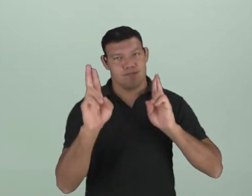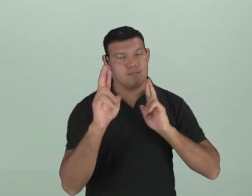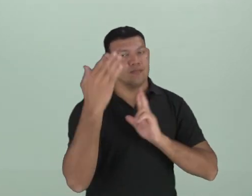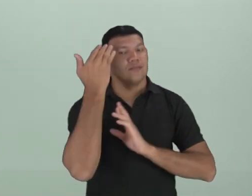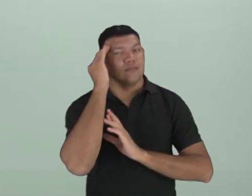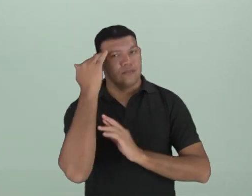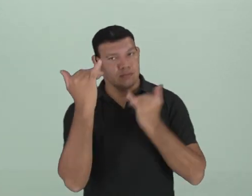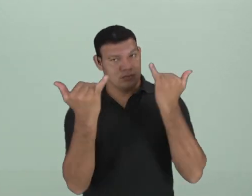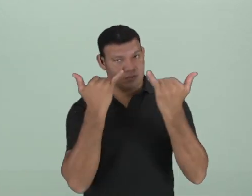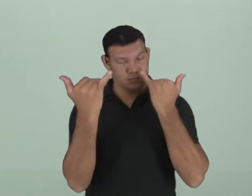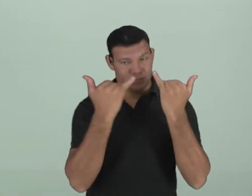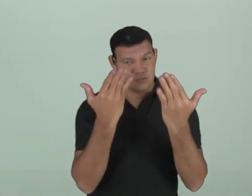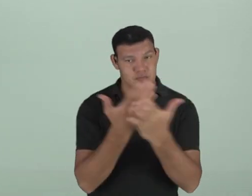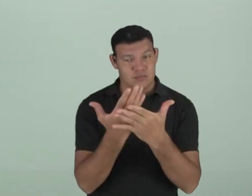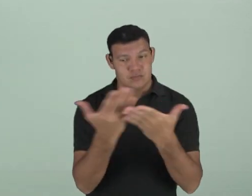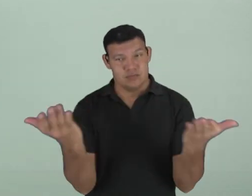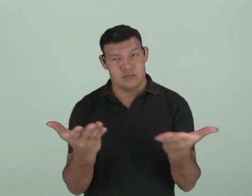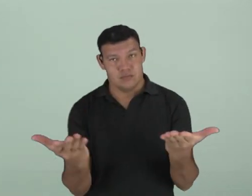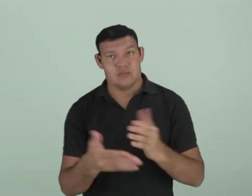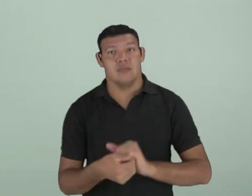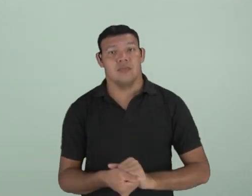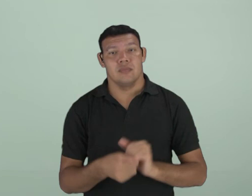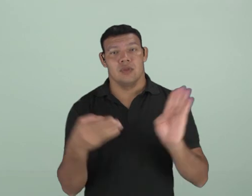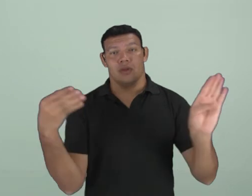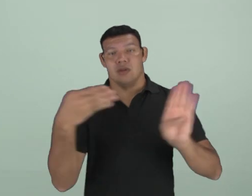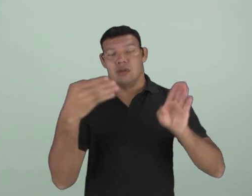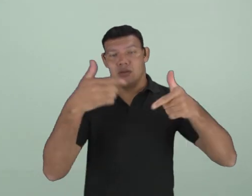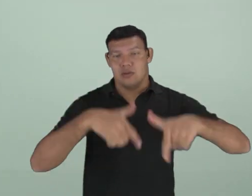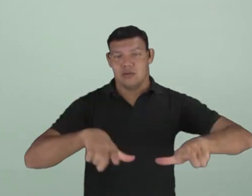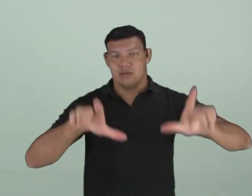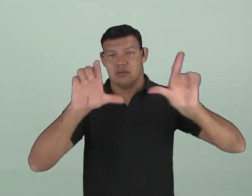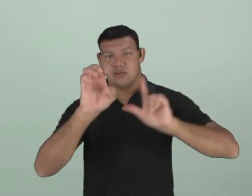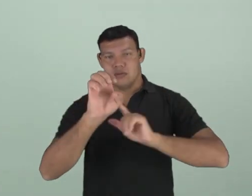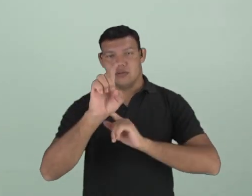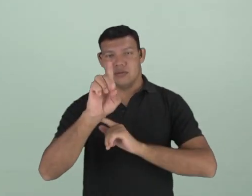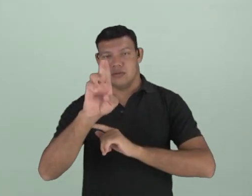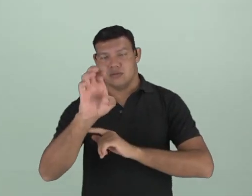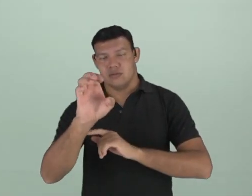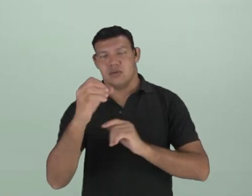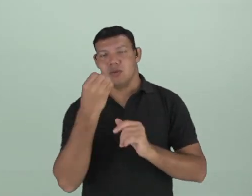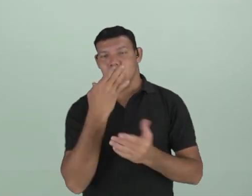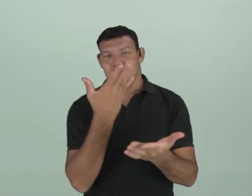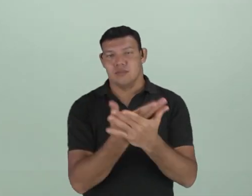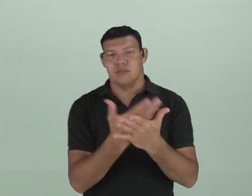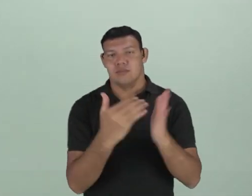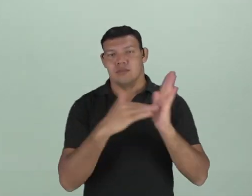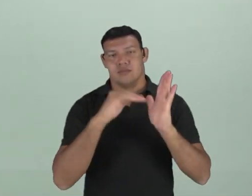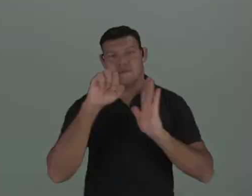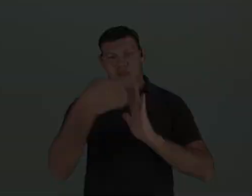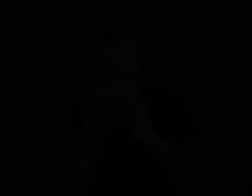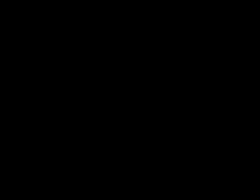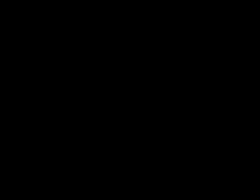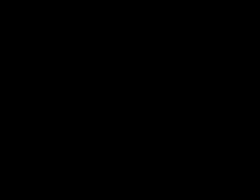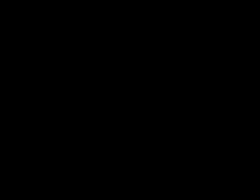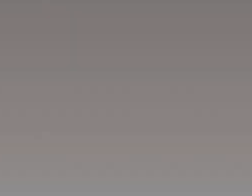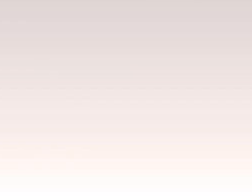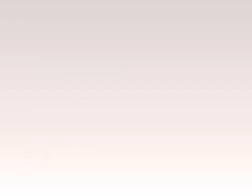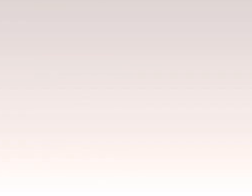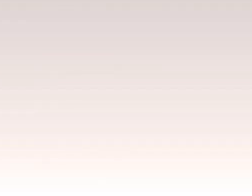compreendido e as principais informações da aula essa aula fica na plataforma educ desejo Bons estudos e até a próxima